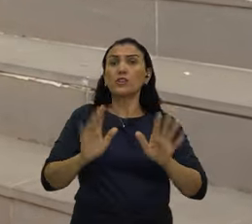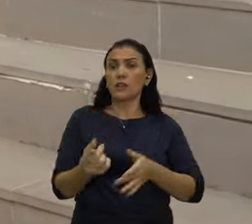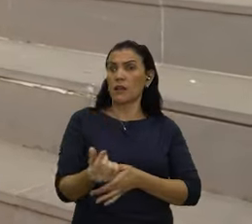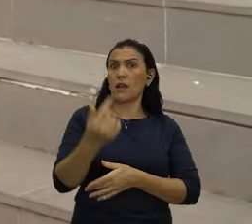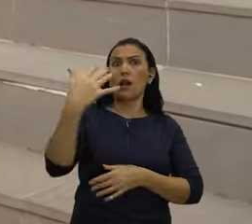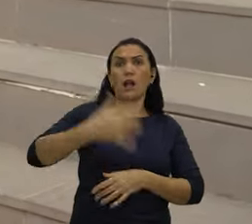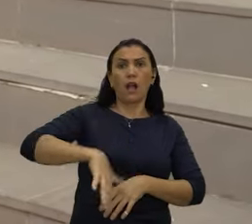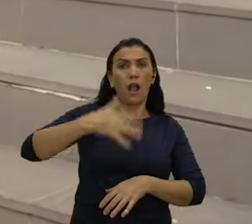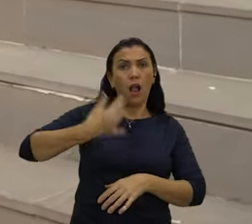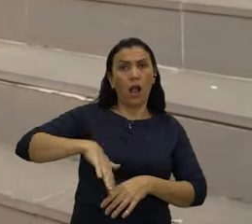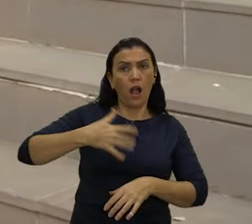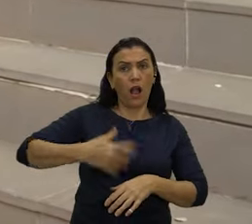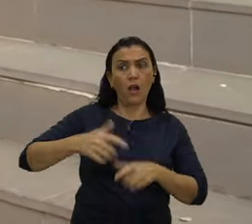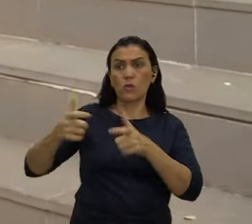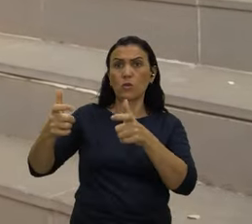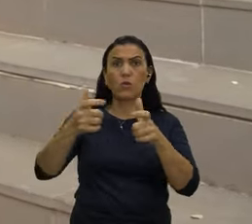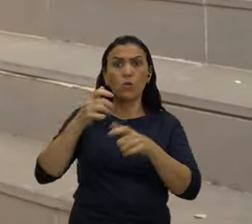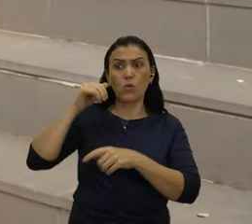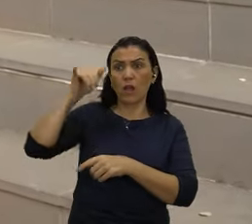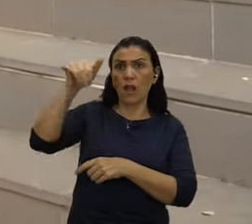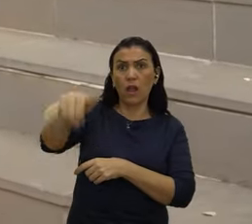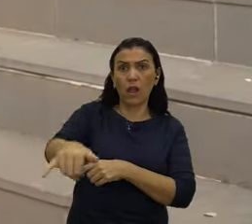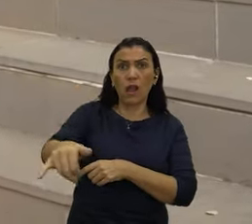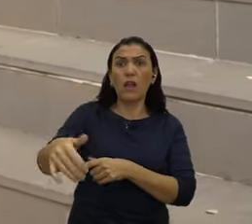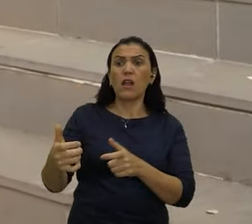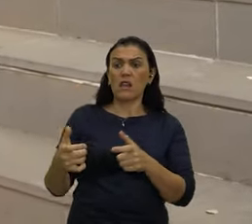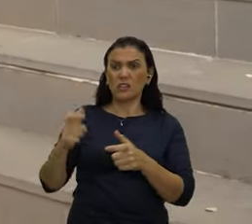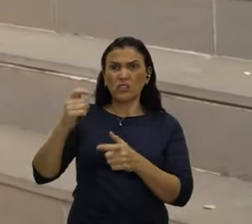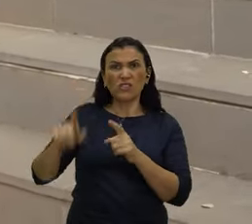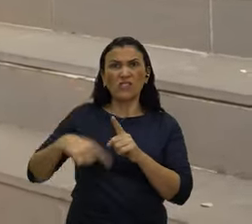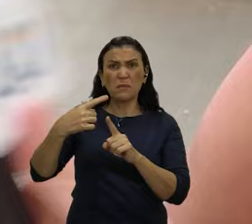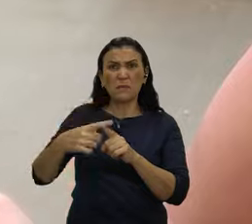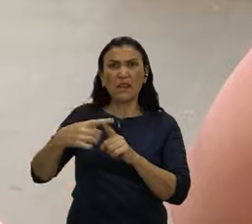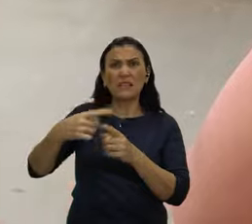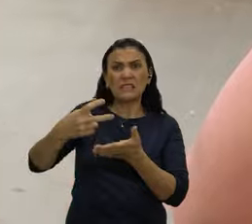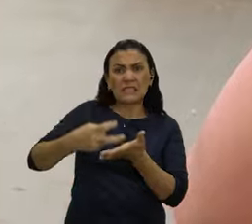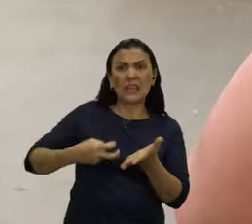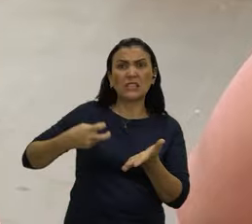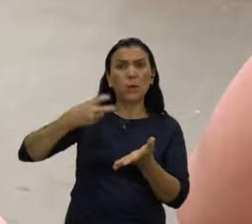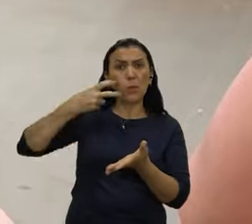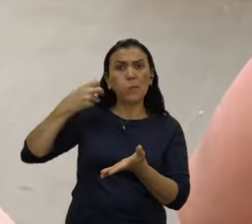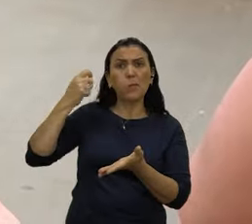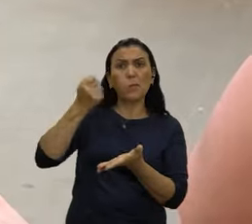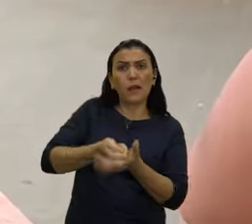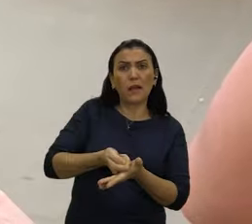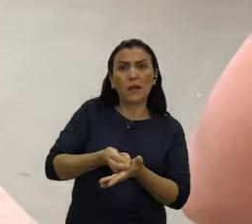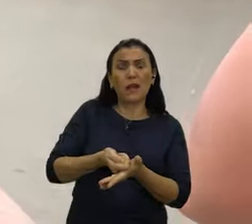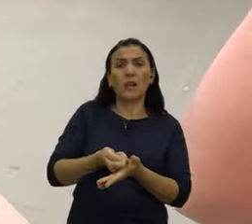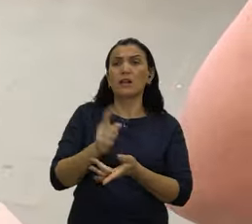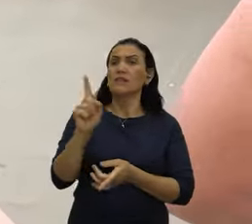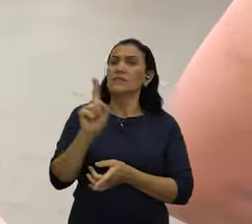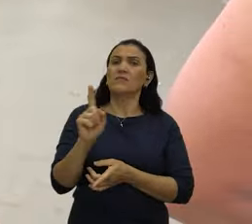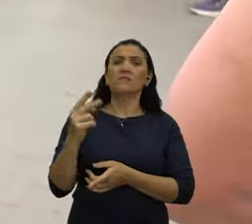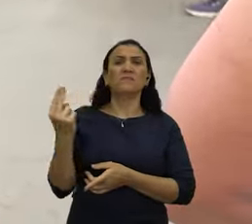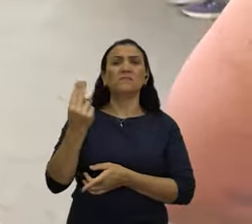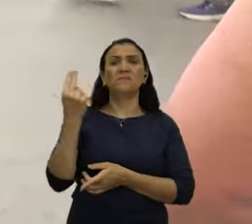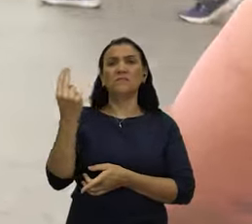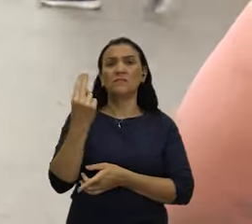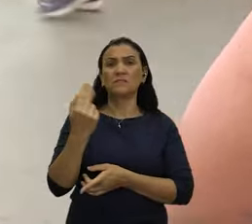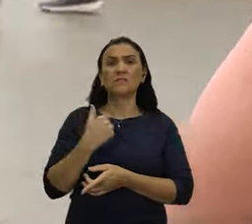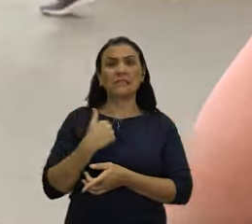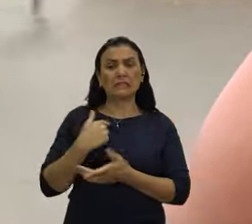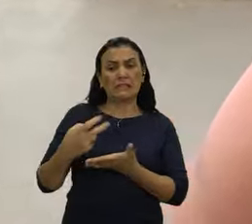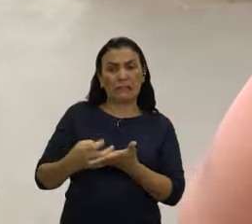acho que já deve ser bem caro, dependendo do lugar. E ainda pagar uma taxa? Acho que não, porque, igual falou, já está bem elevado os preços. Tem